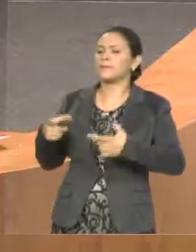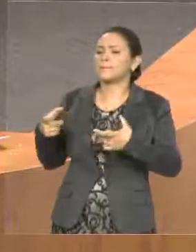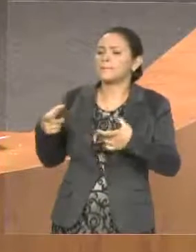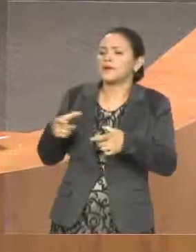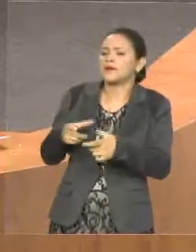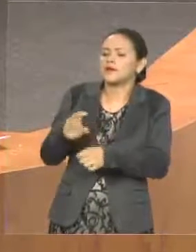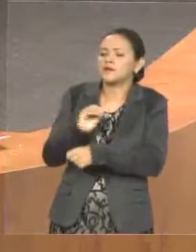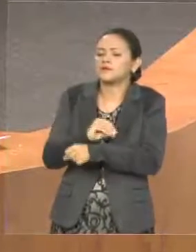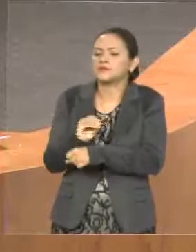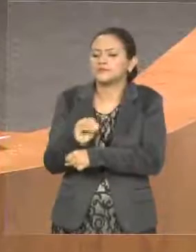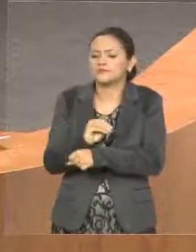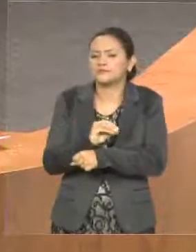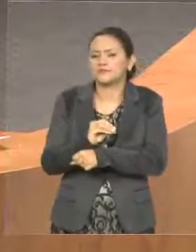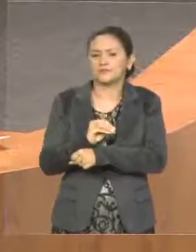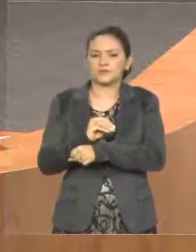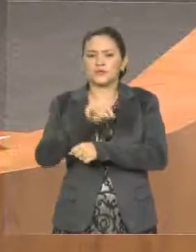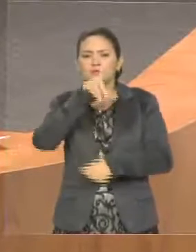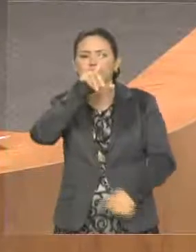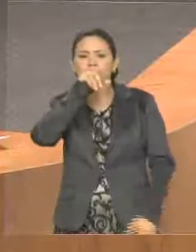aquele produtor